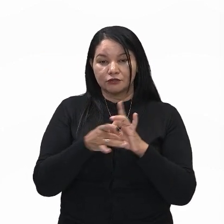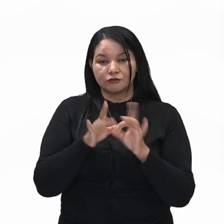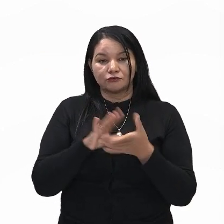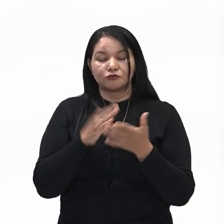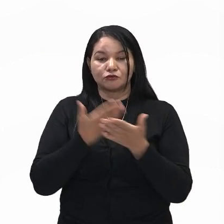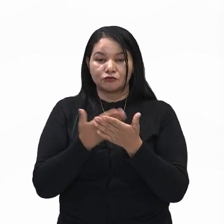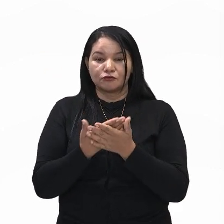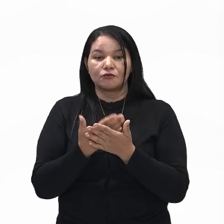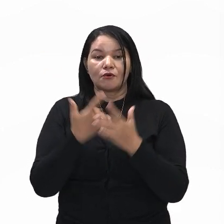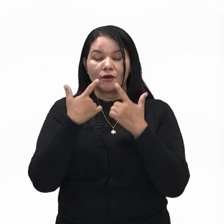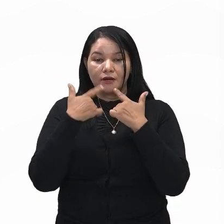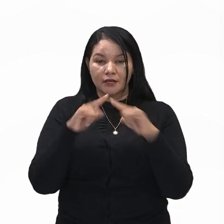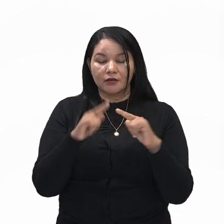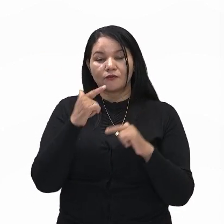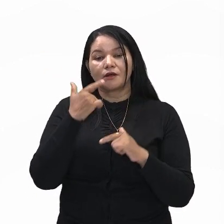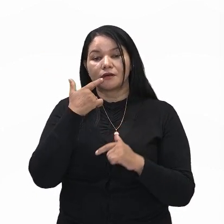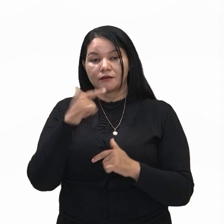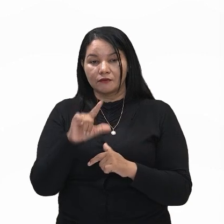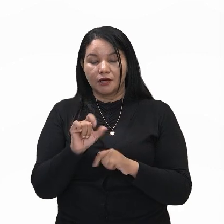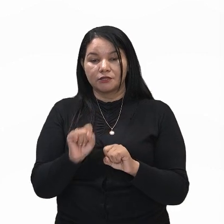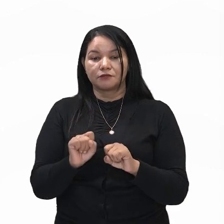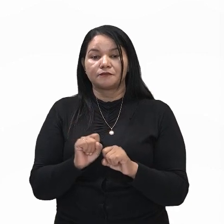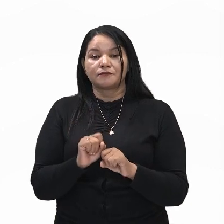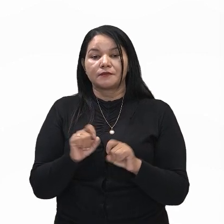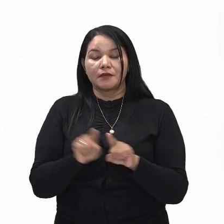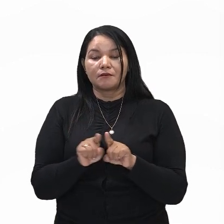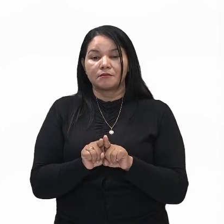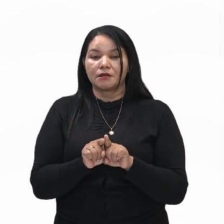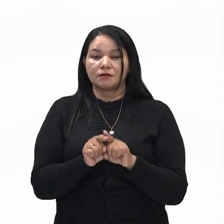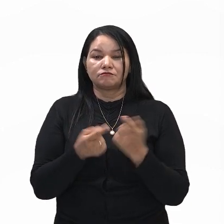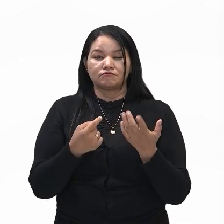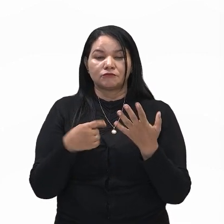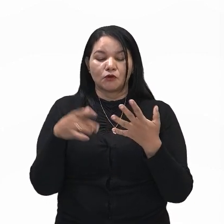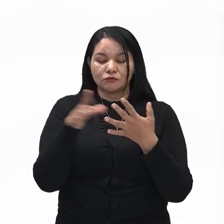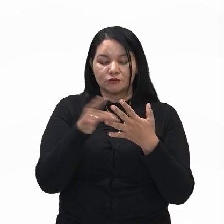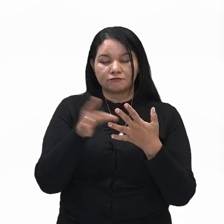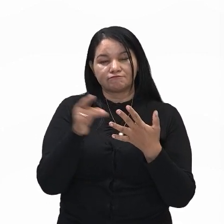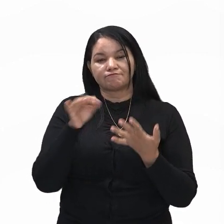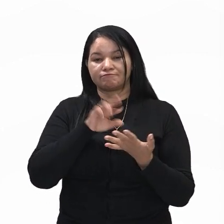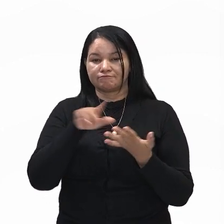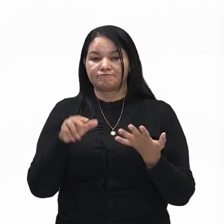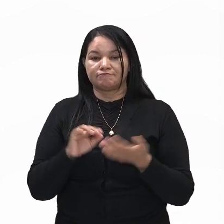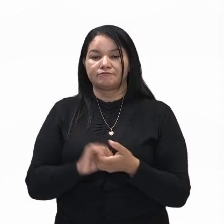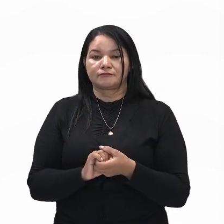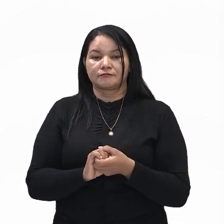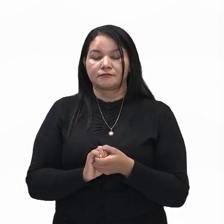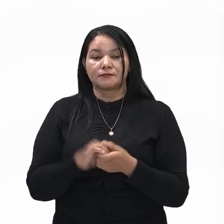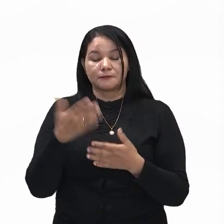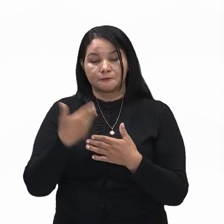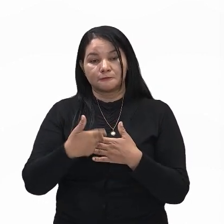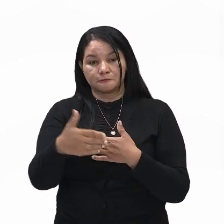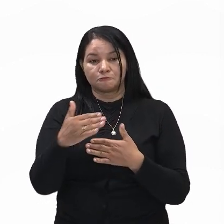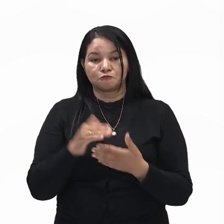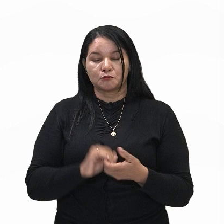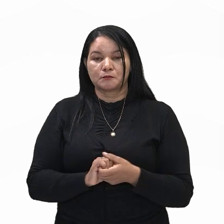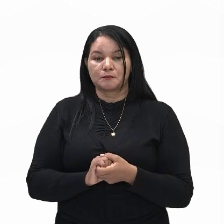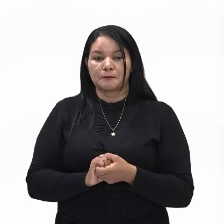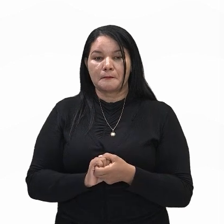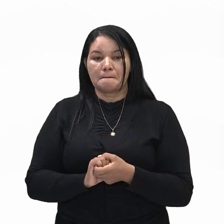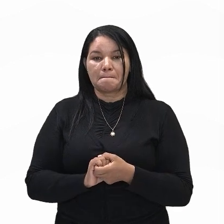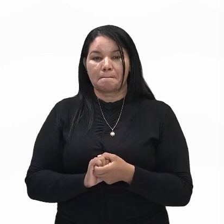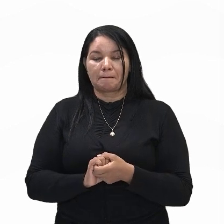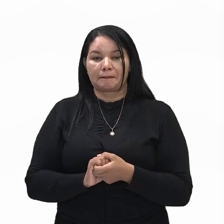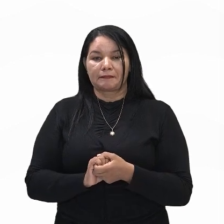semiótica, que é a interpretação desses signos. Agora vamos avançando para o nosso próximo conteúdo, que é